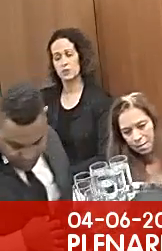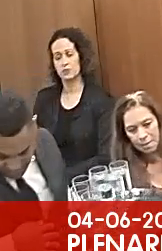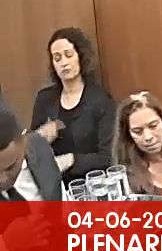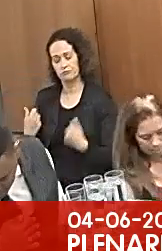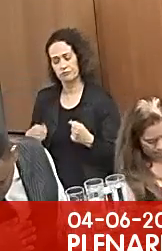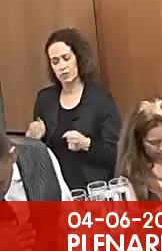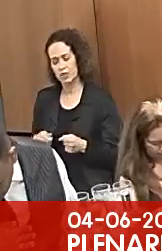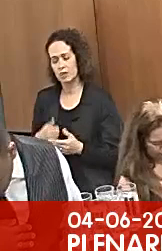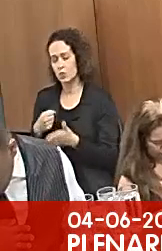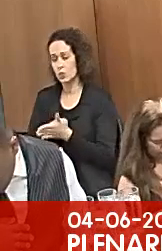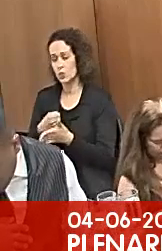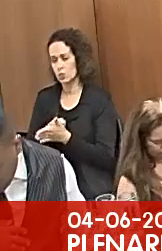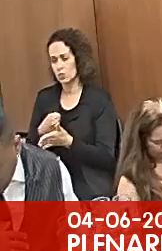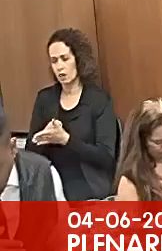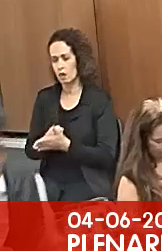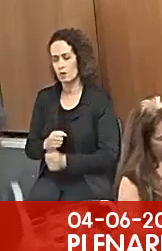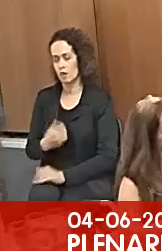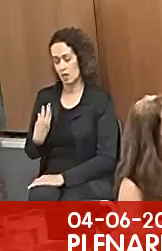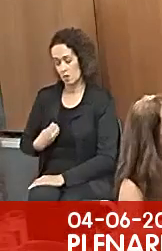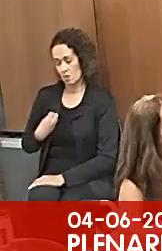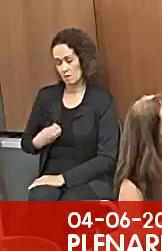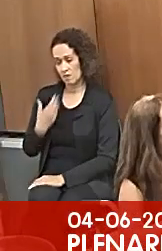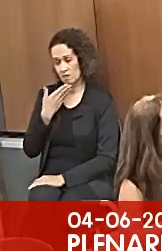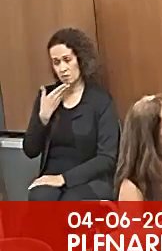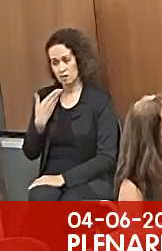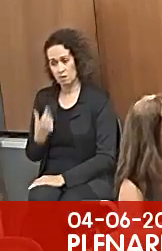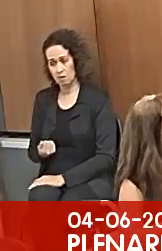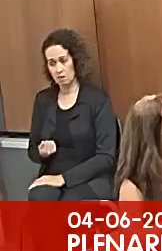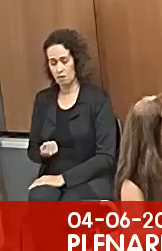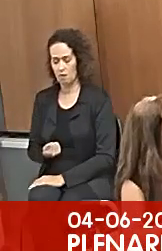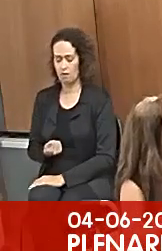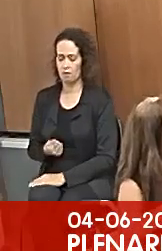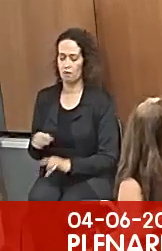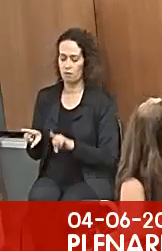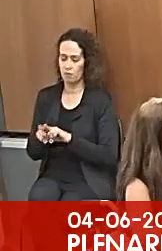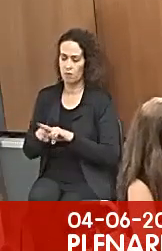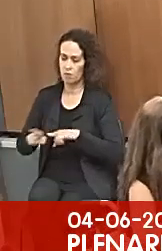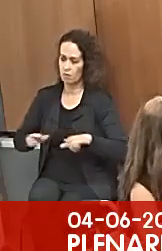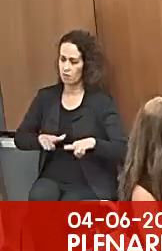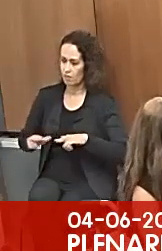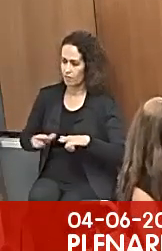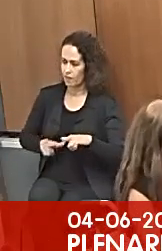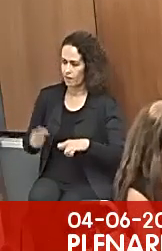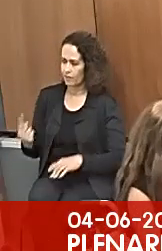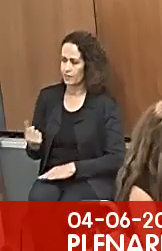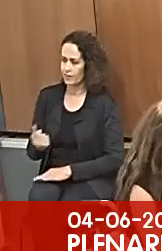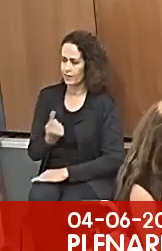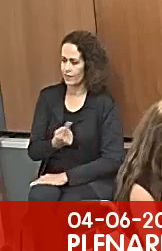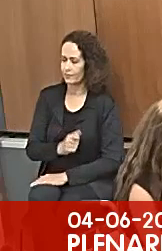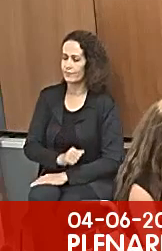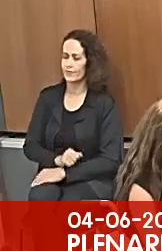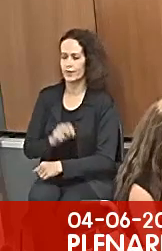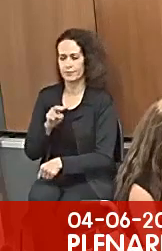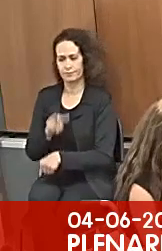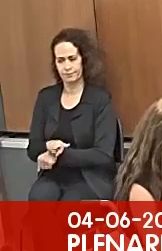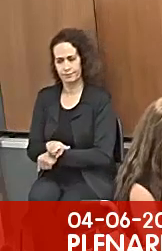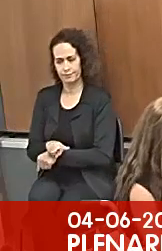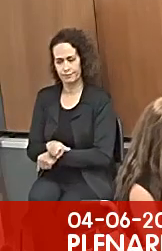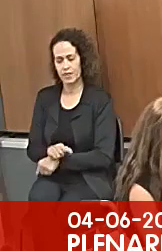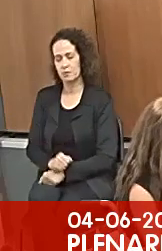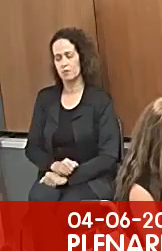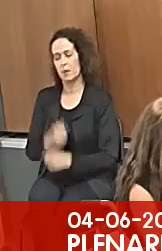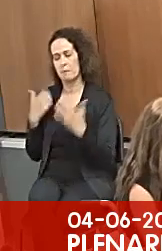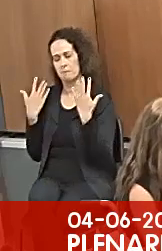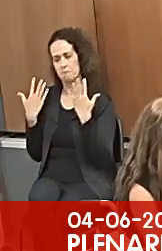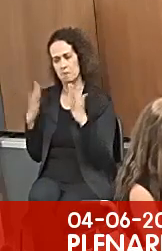pelo emprego deles, como cidadãos brasileiros que eles são. Mais uma vez, parabéns a